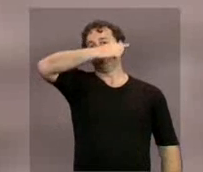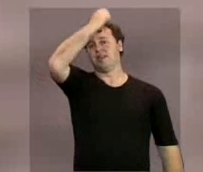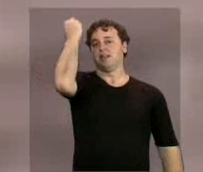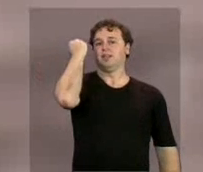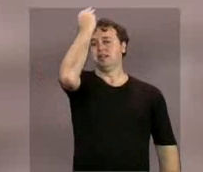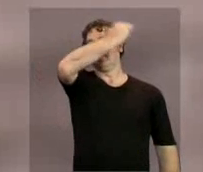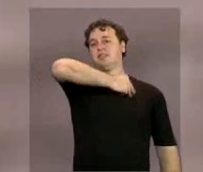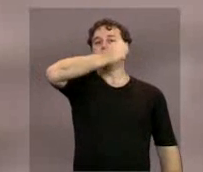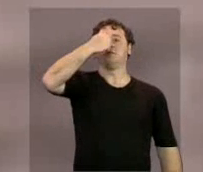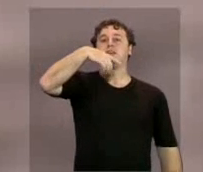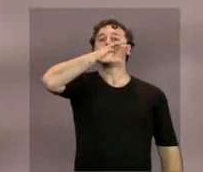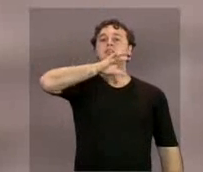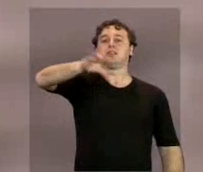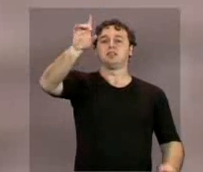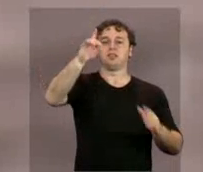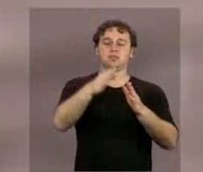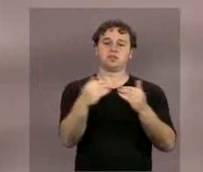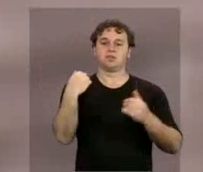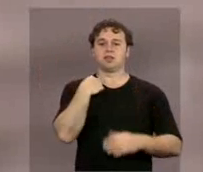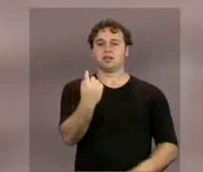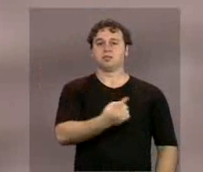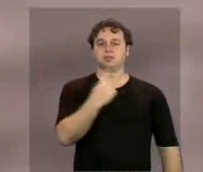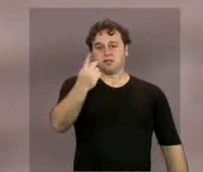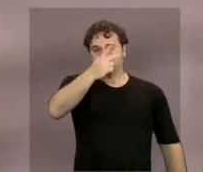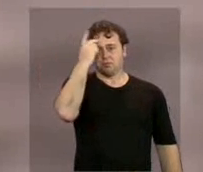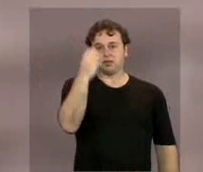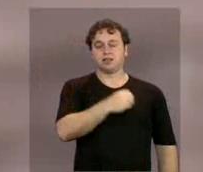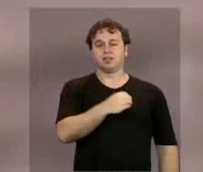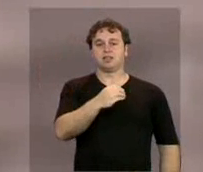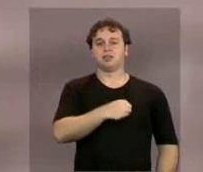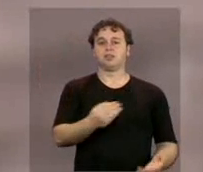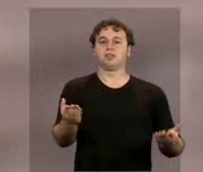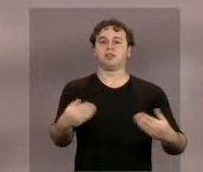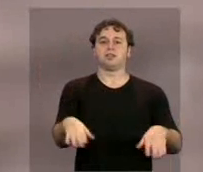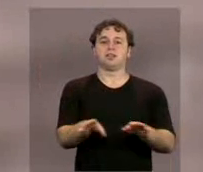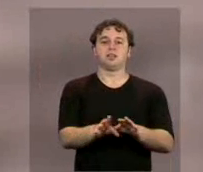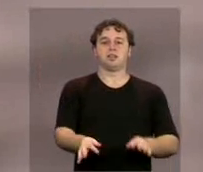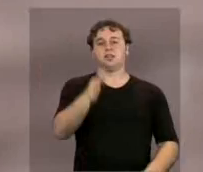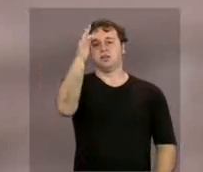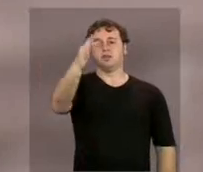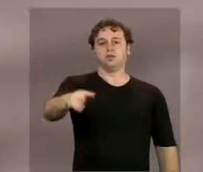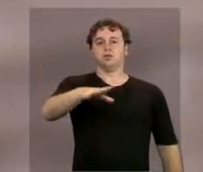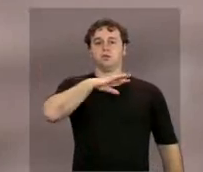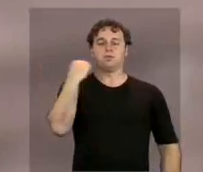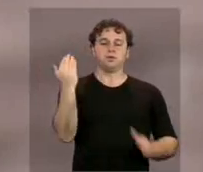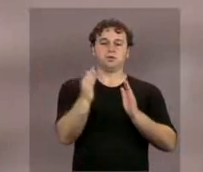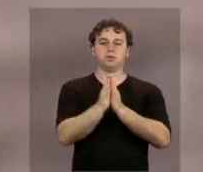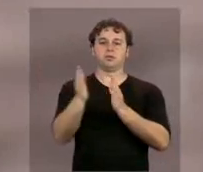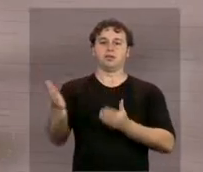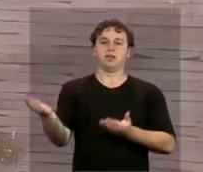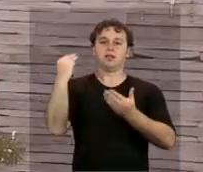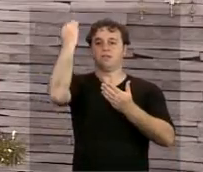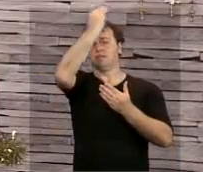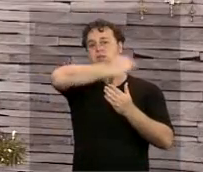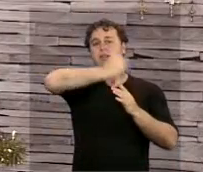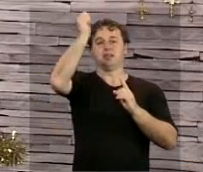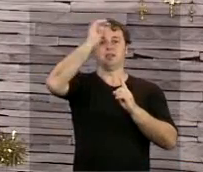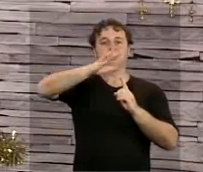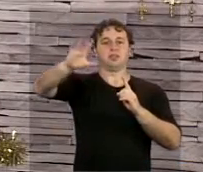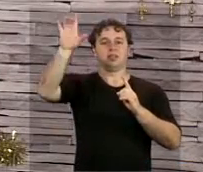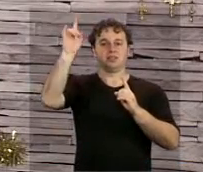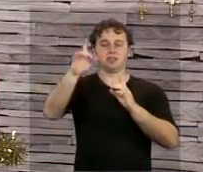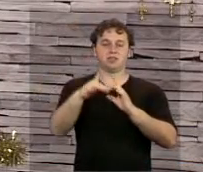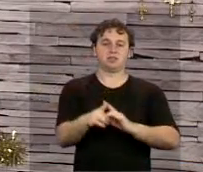ventre, Jesus. Santa Maria, Mãe de Deus, rogai por nós, pecadores, agora e na hora de nossa morte. Amém. Ave